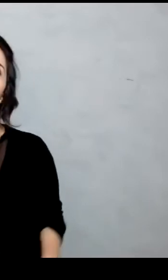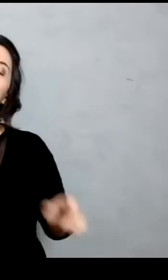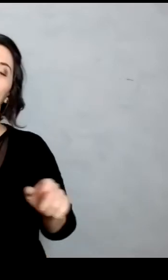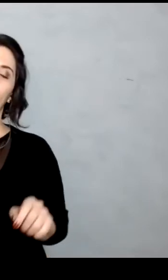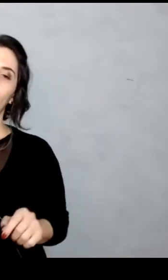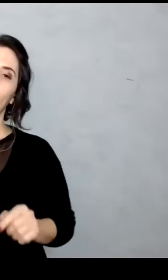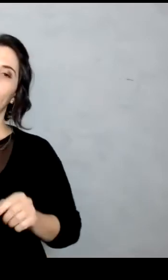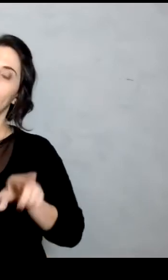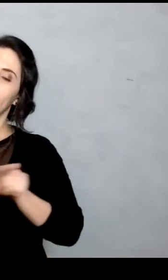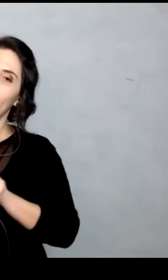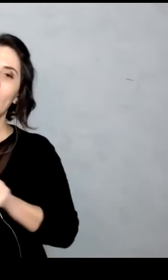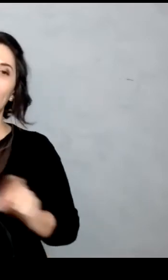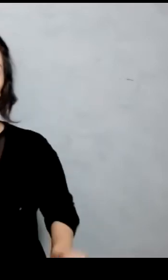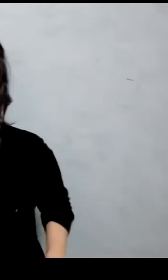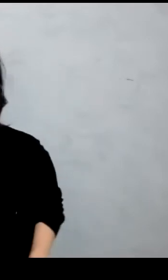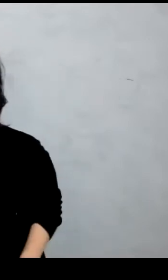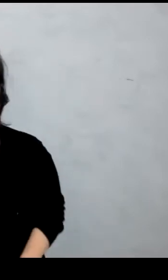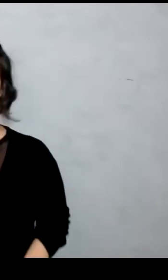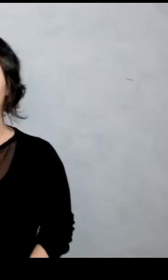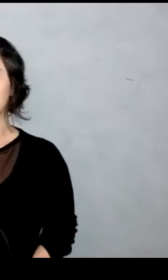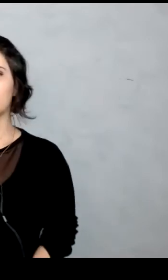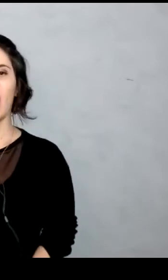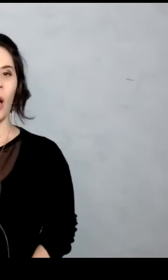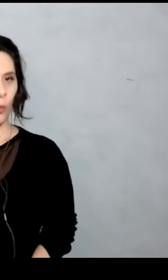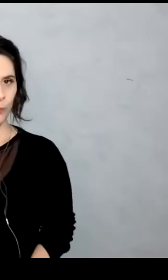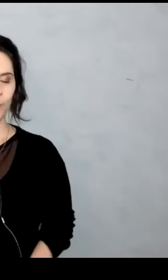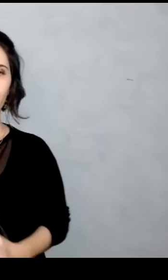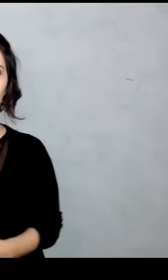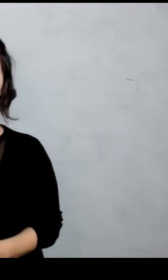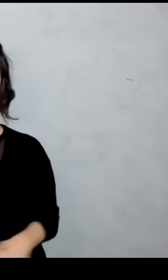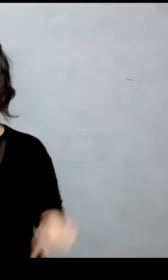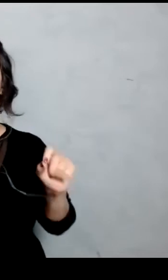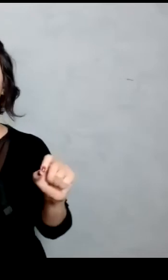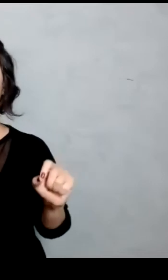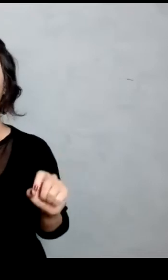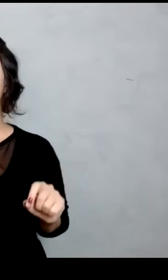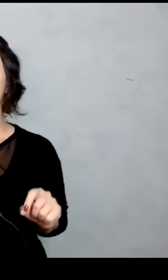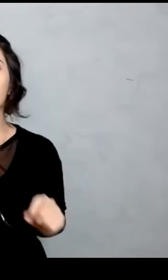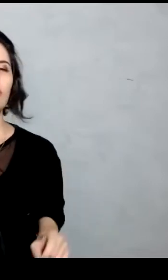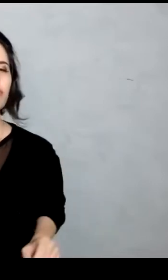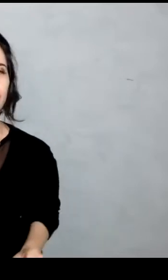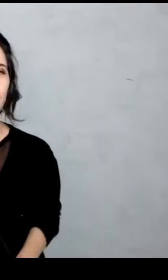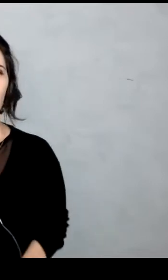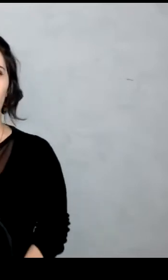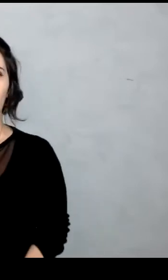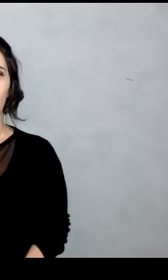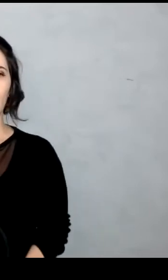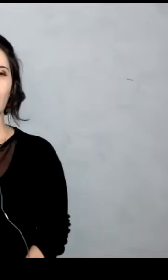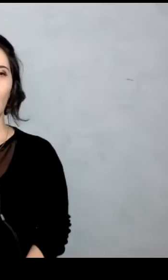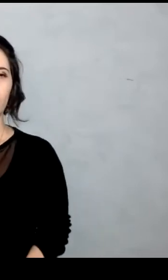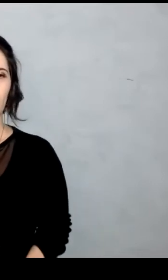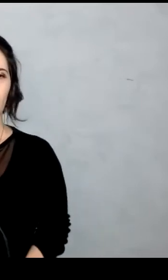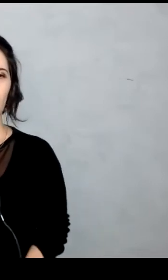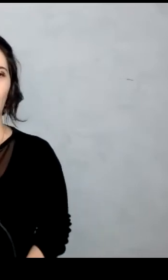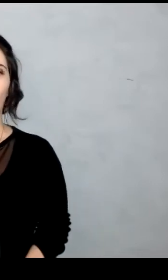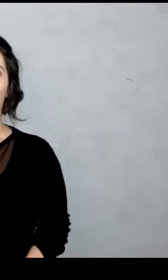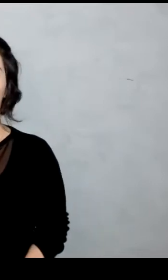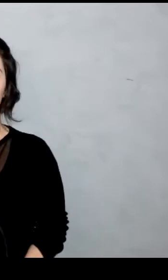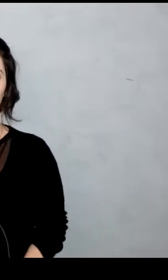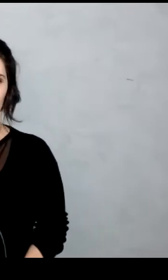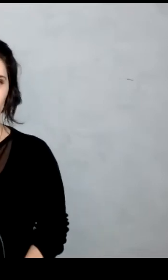D'Angeles, que é linguista e indigenista, professor da área de línguas indígenas do Departamento de Linguística da